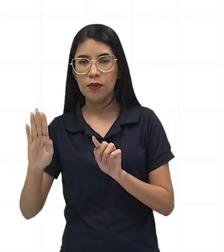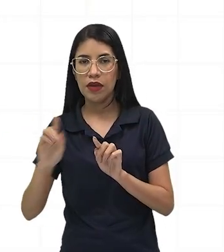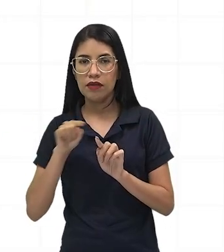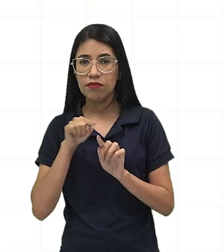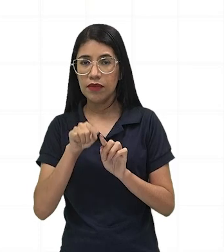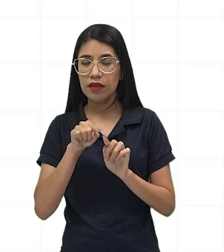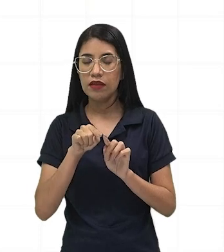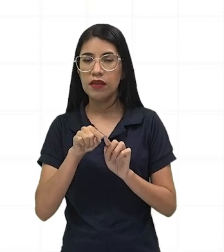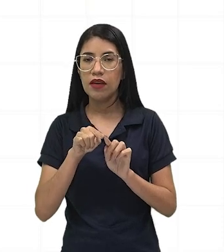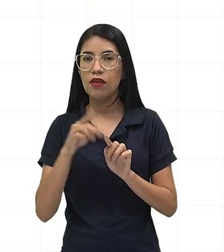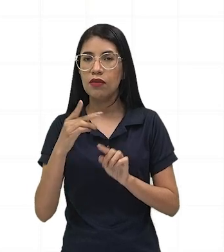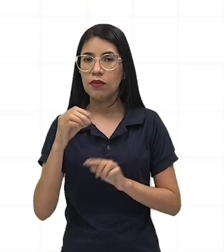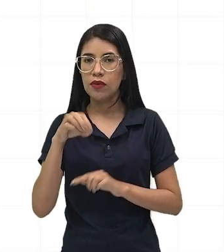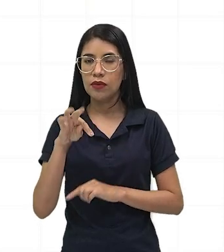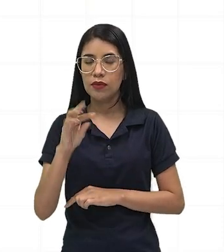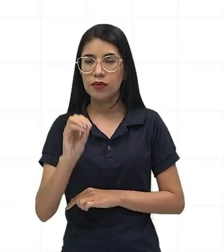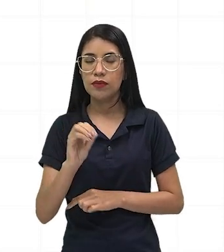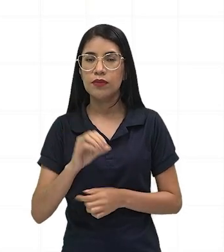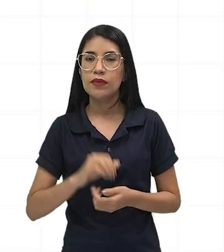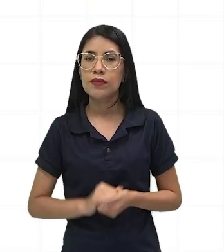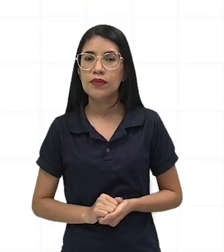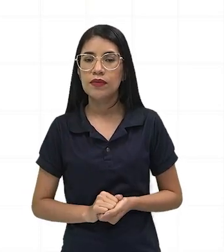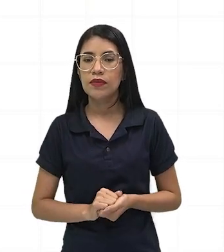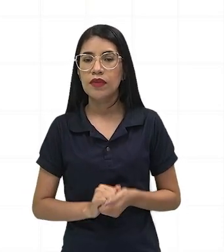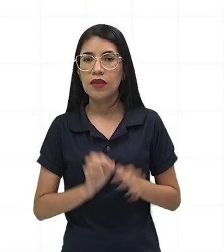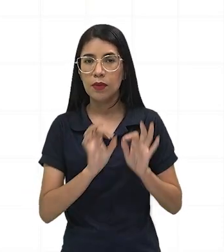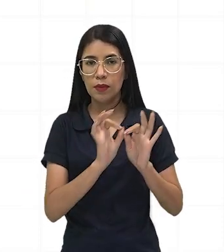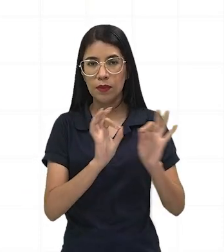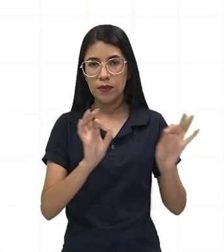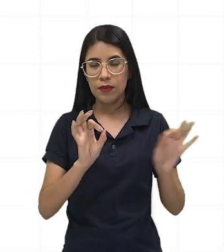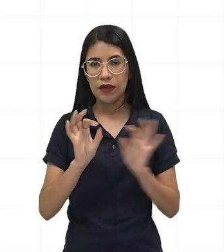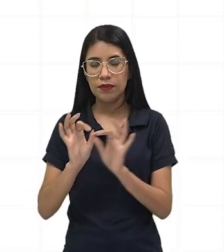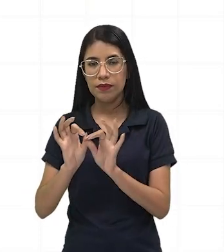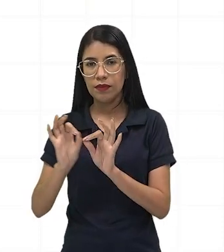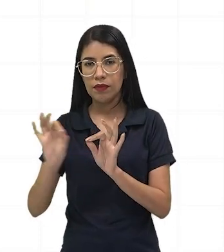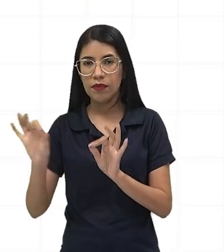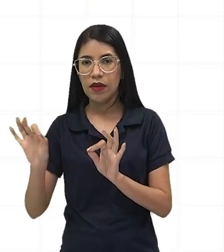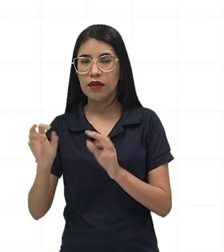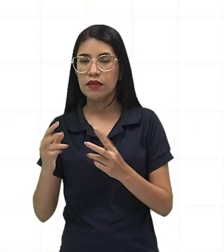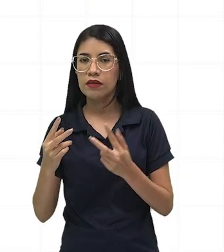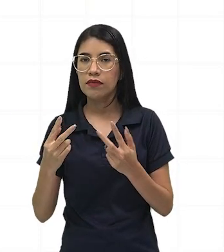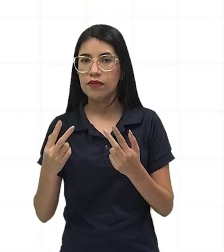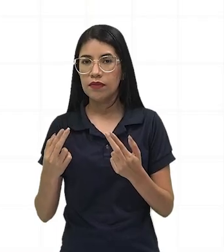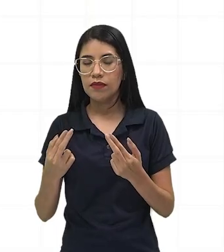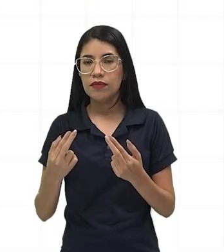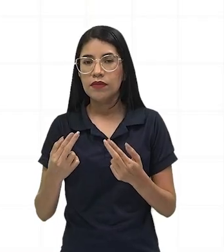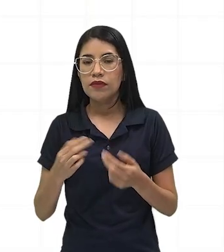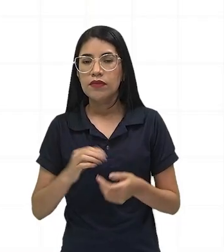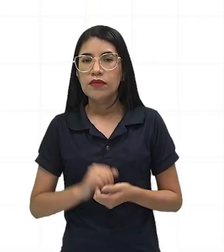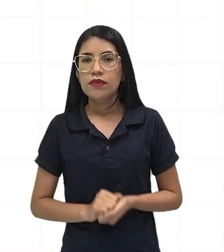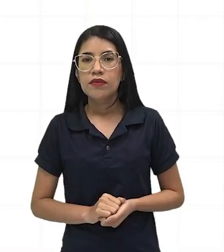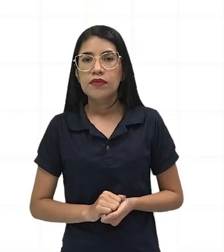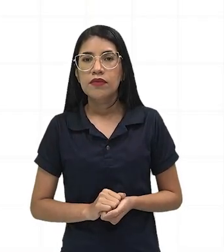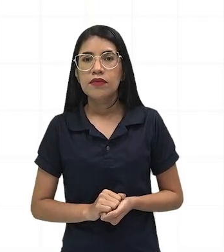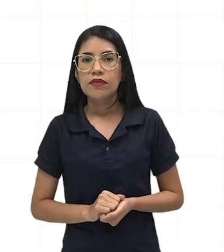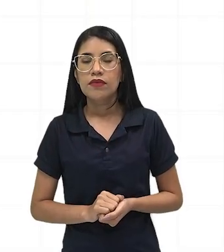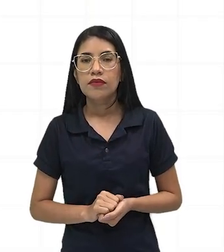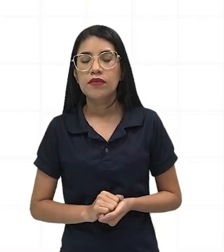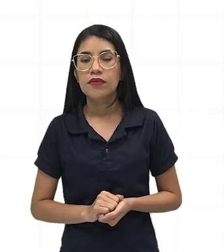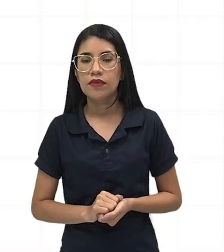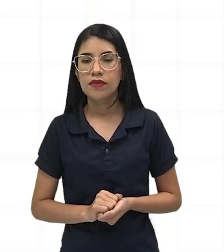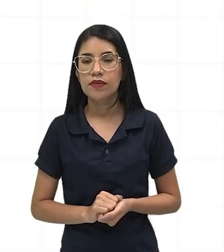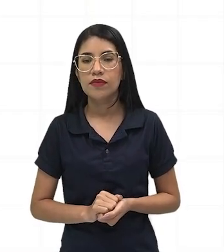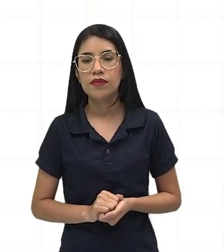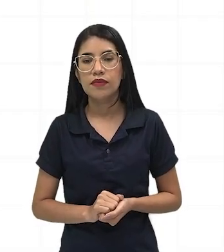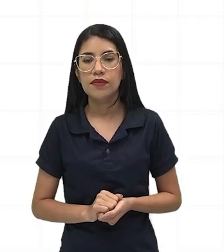seja, esta medida aqui é igual a esta medida aqui. E como